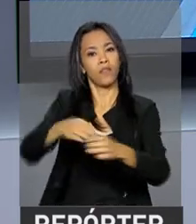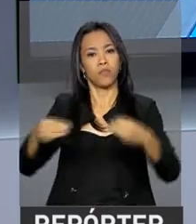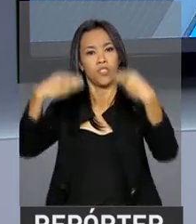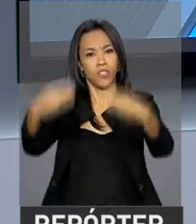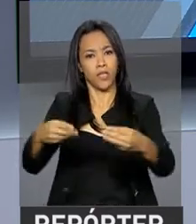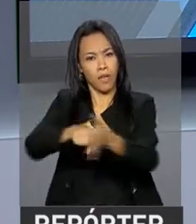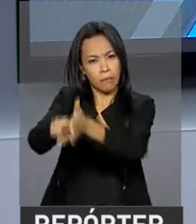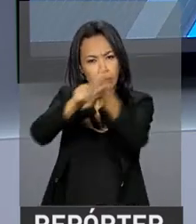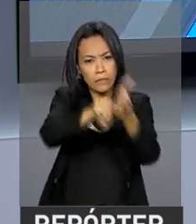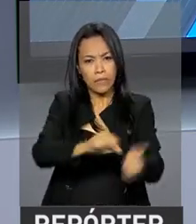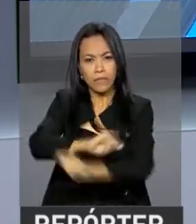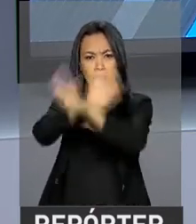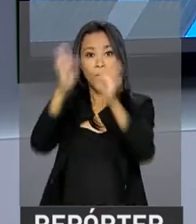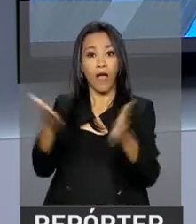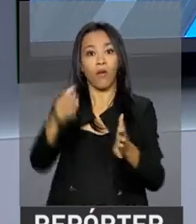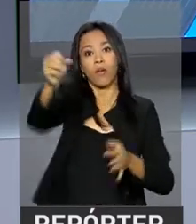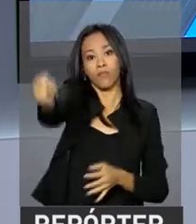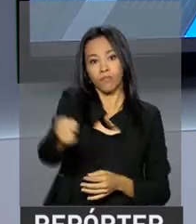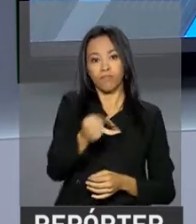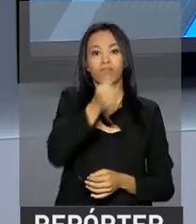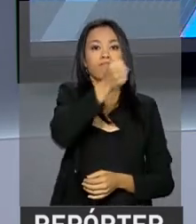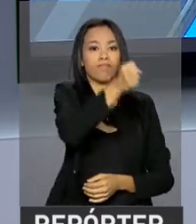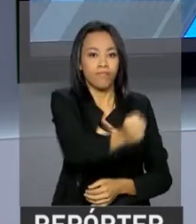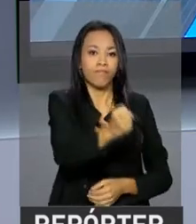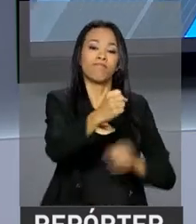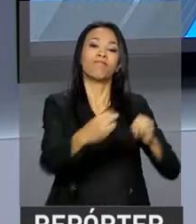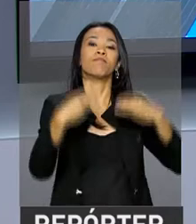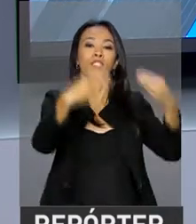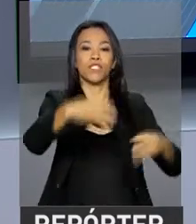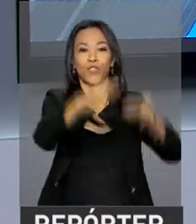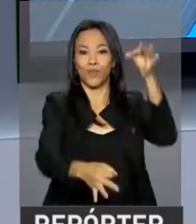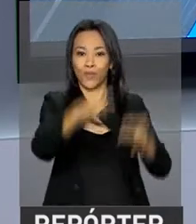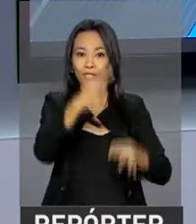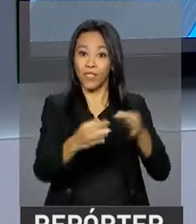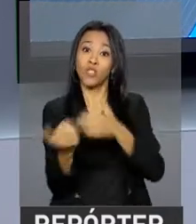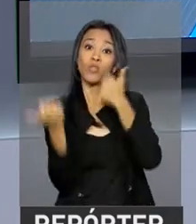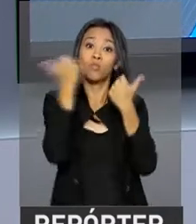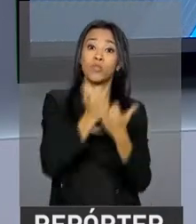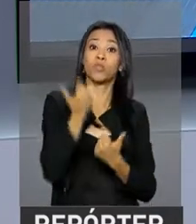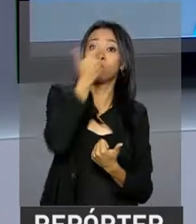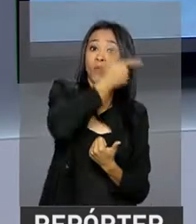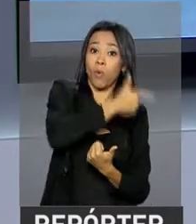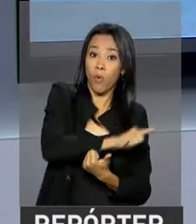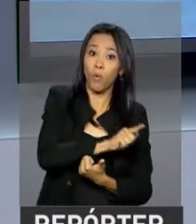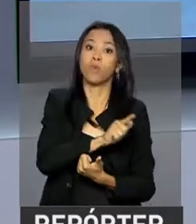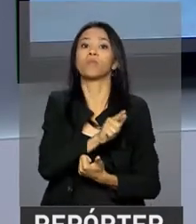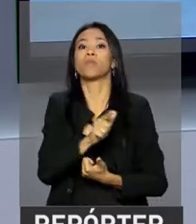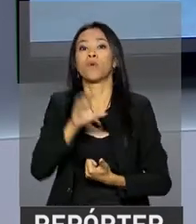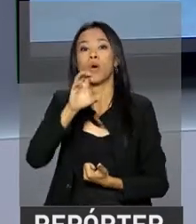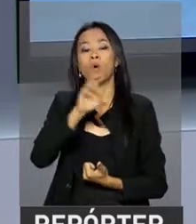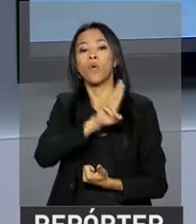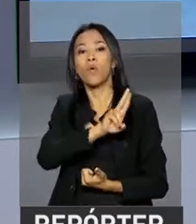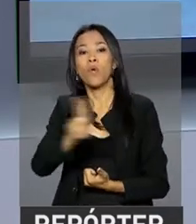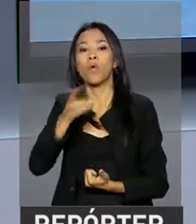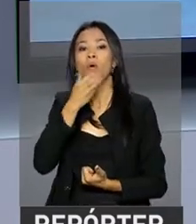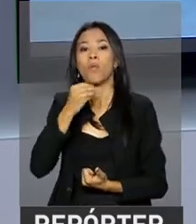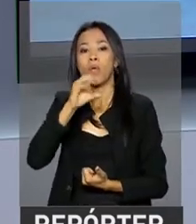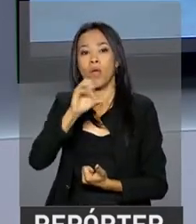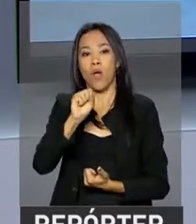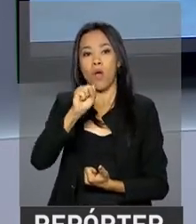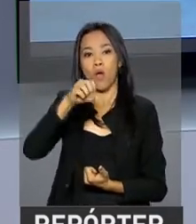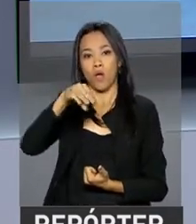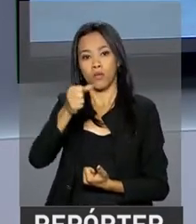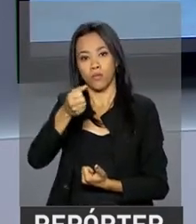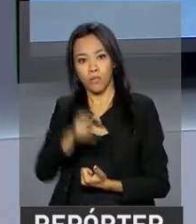o ministério da justiça no lugar de osmar serraglio quem traz as informações da agente repórter maria que no pi